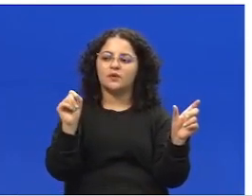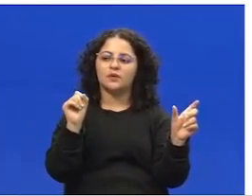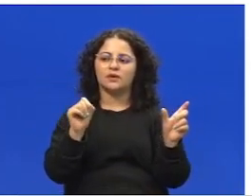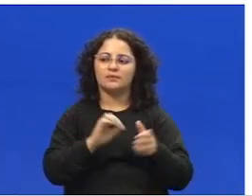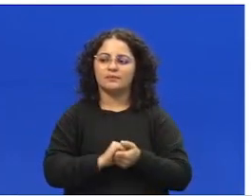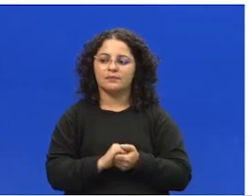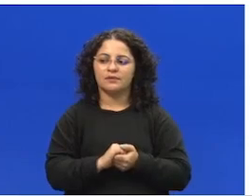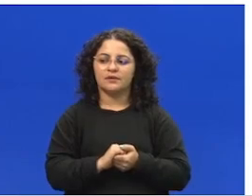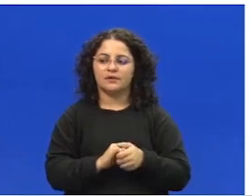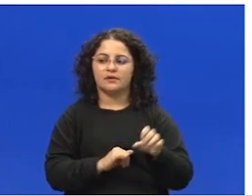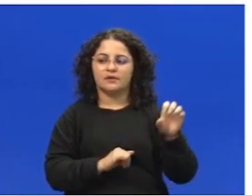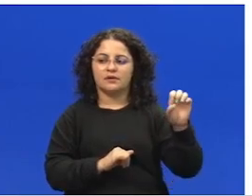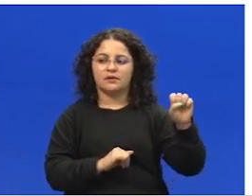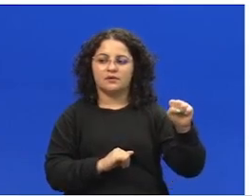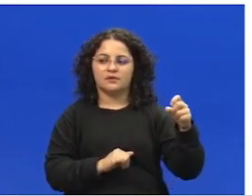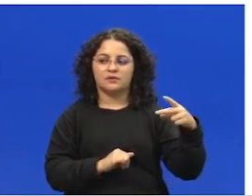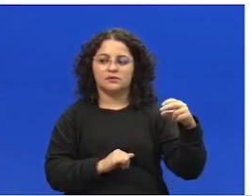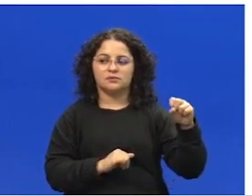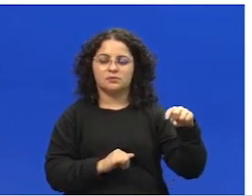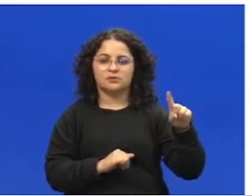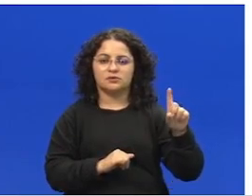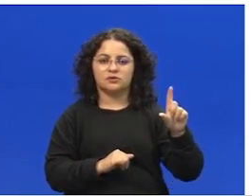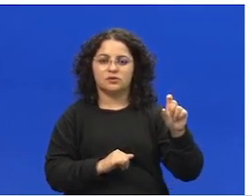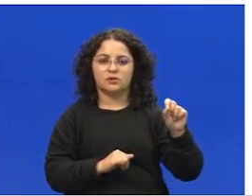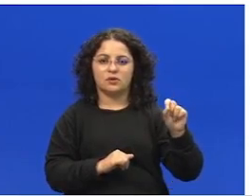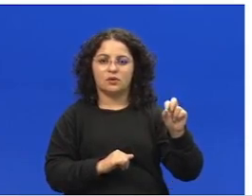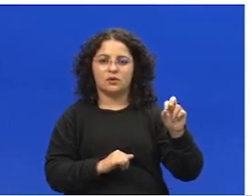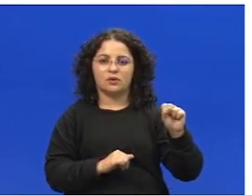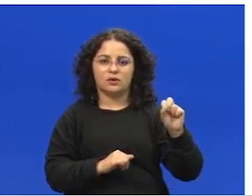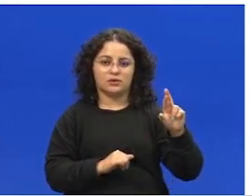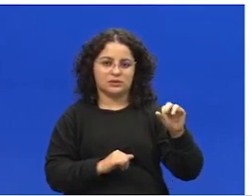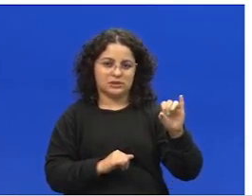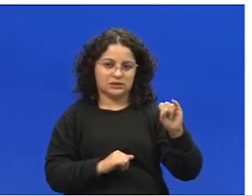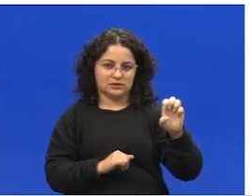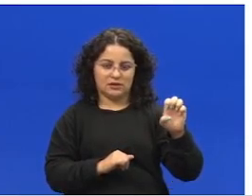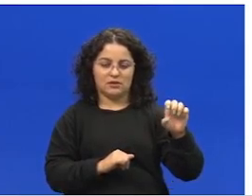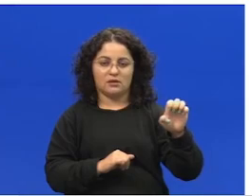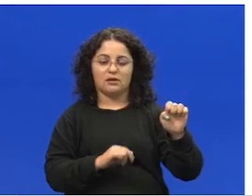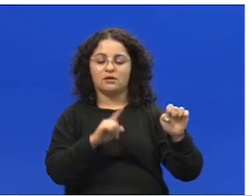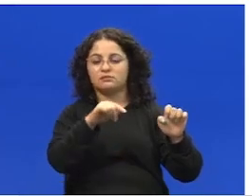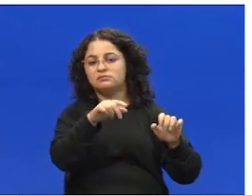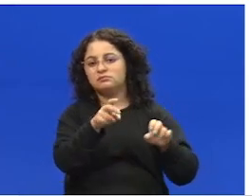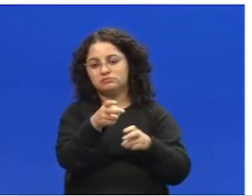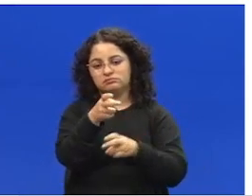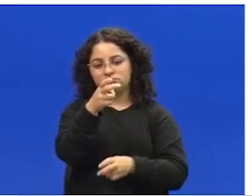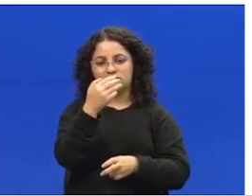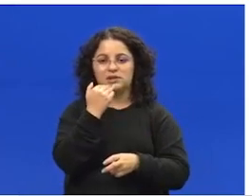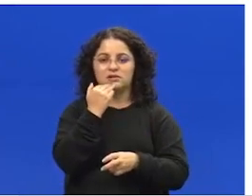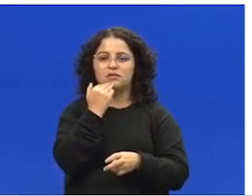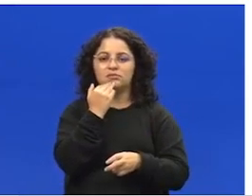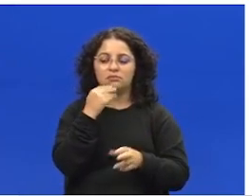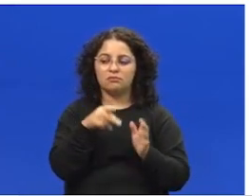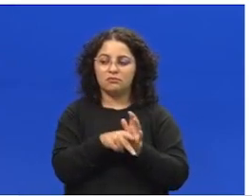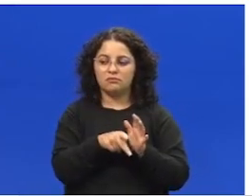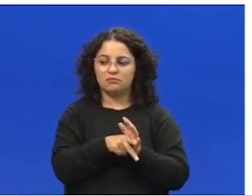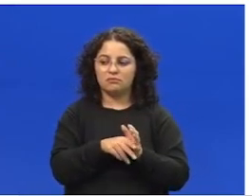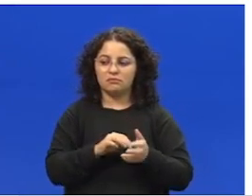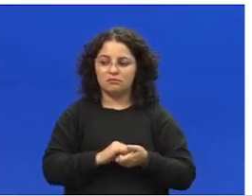a espondilólise, ela é o defeito, a má formação ou a fratura da região da